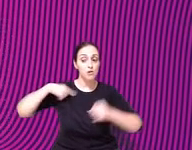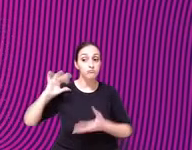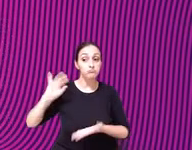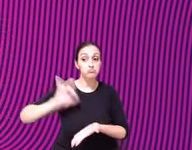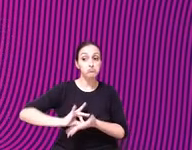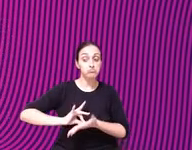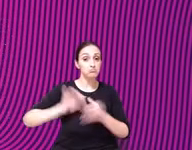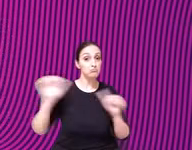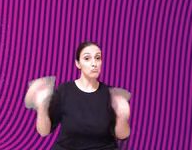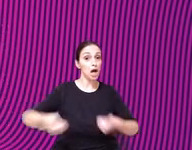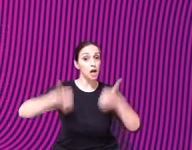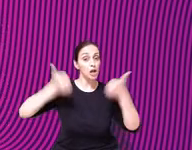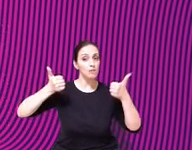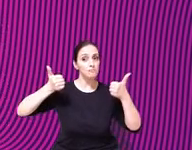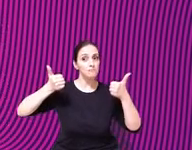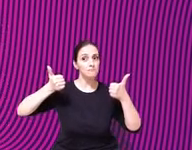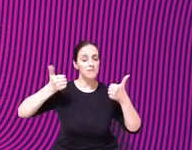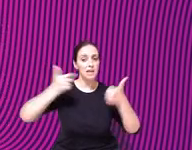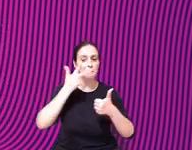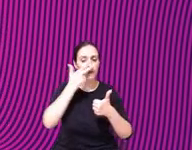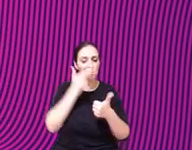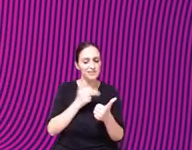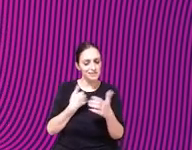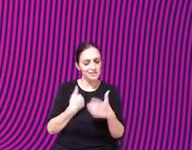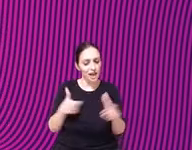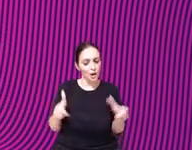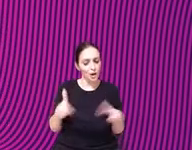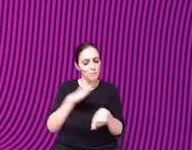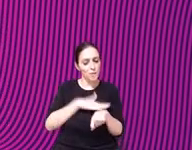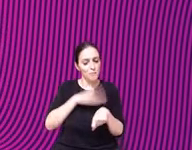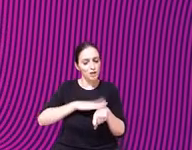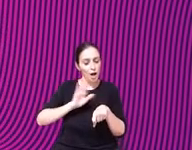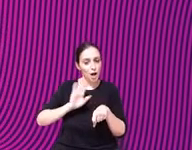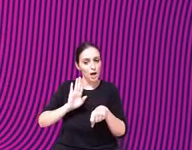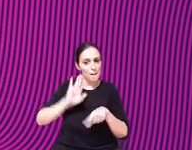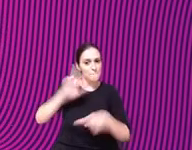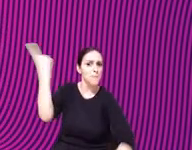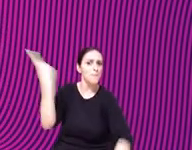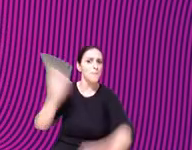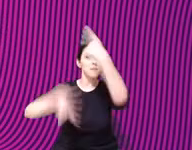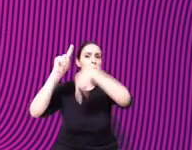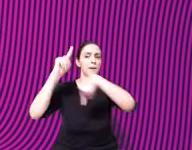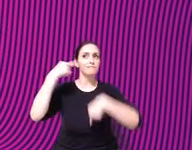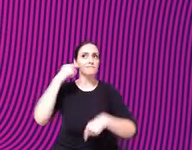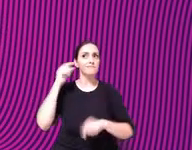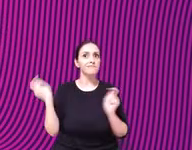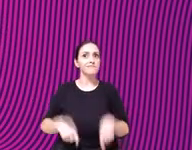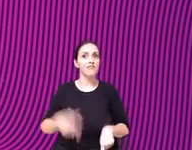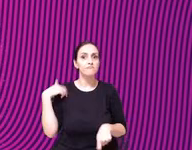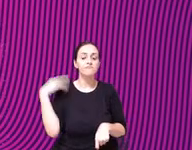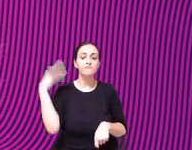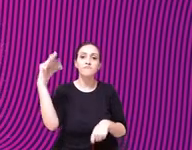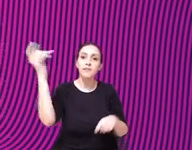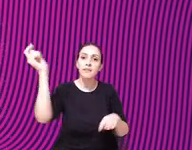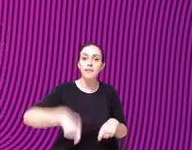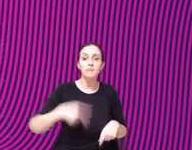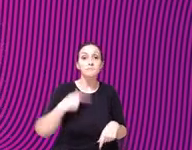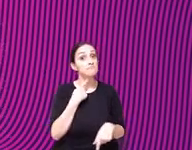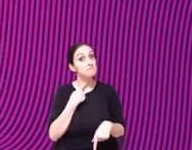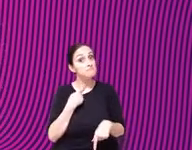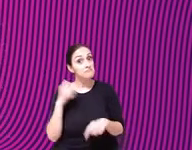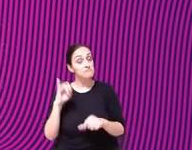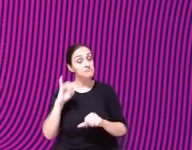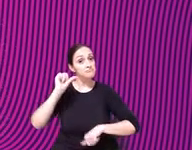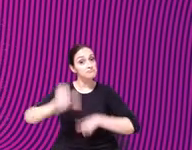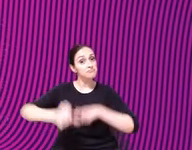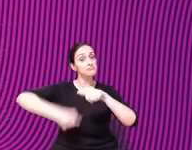qual seria um grande salto que vocês podem antever, que fosse desejável para